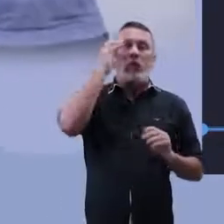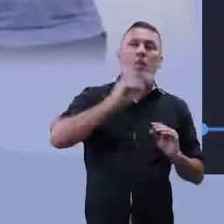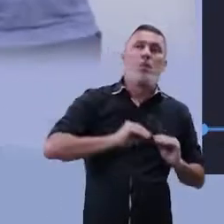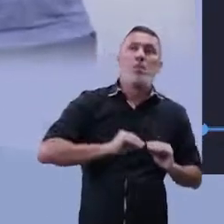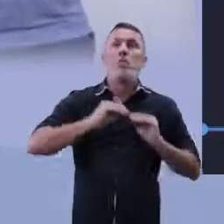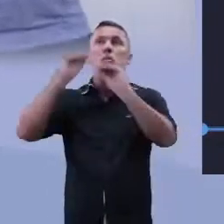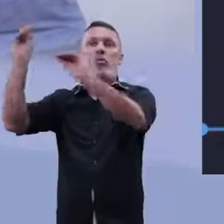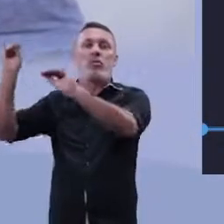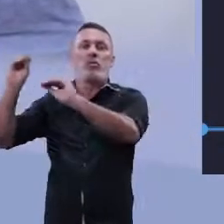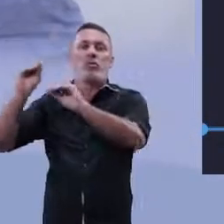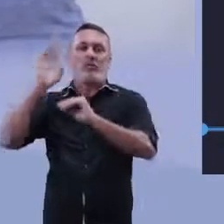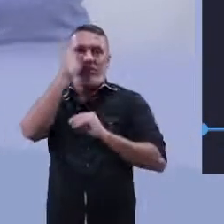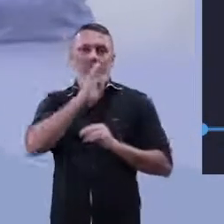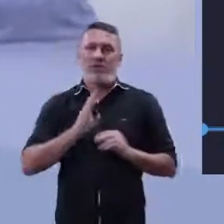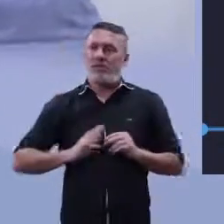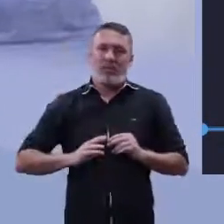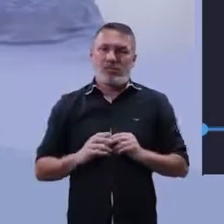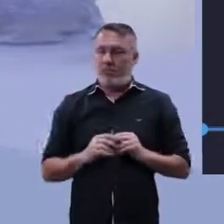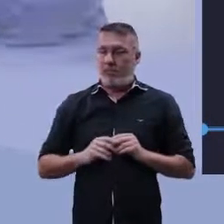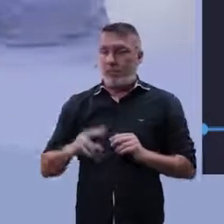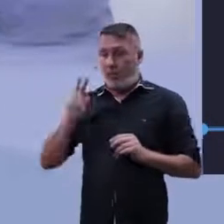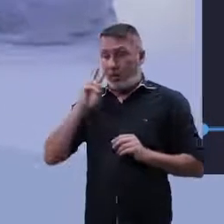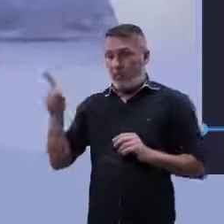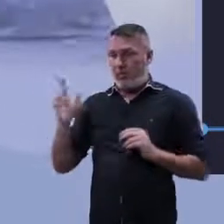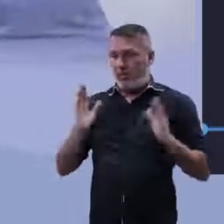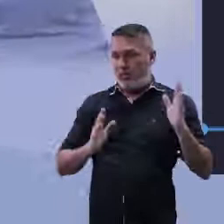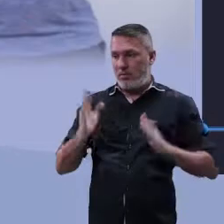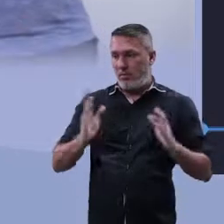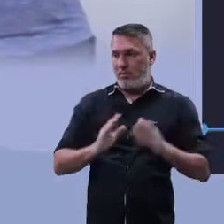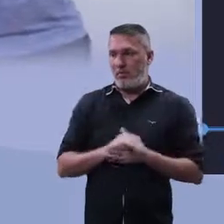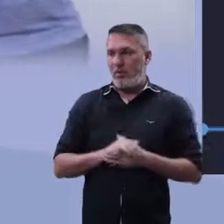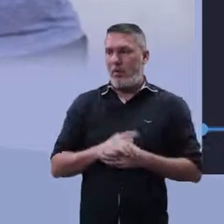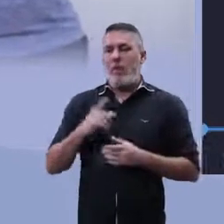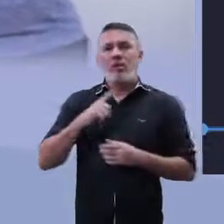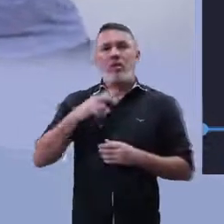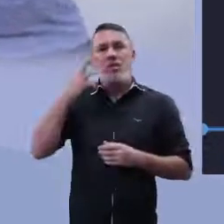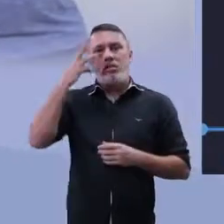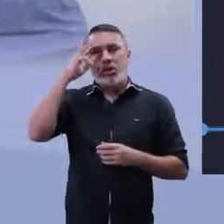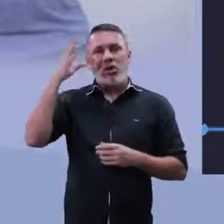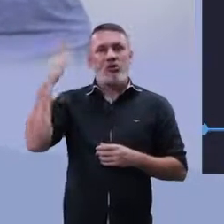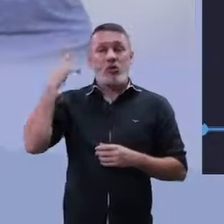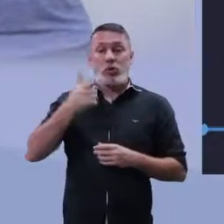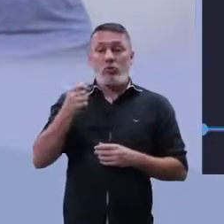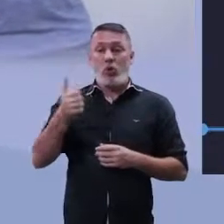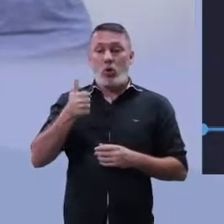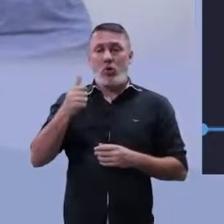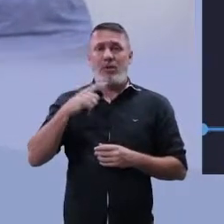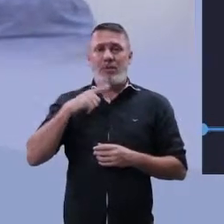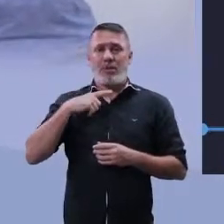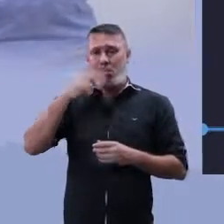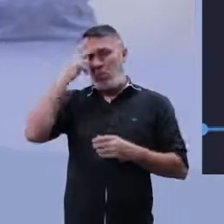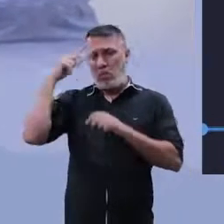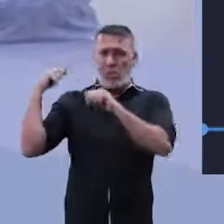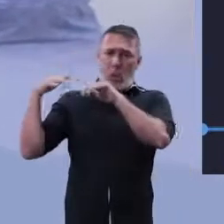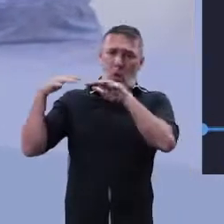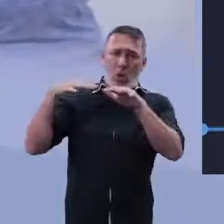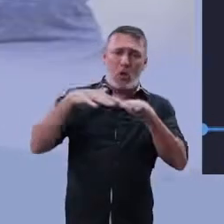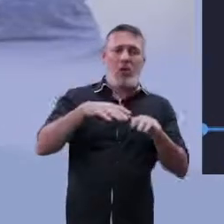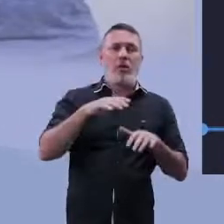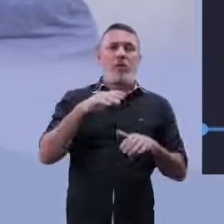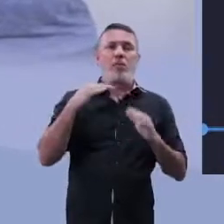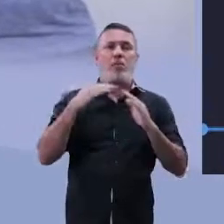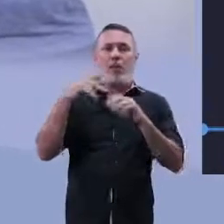Então, olha só o que o texto fala, ó, nos últimos 3 dias de 2011, o que, né, uma leva de haitianos